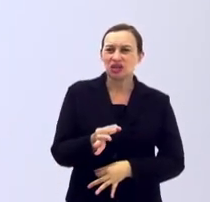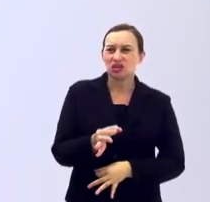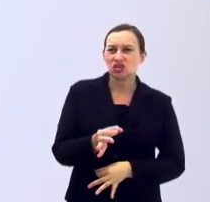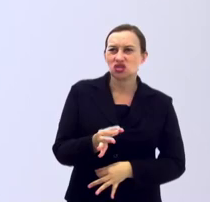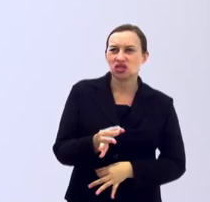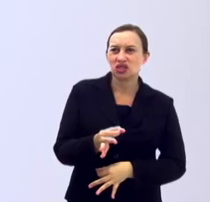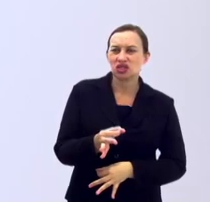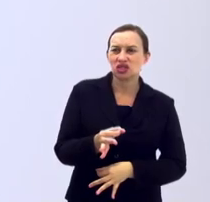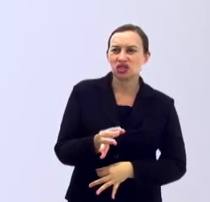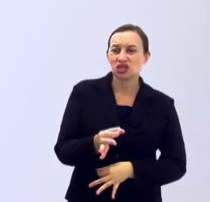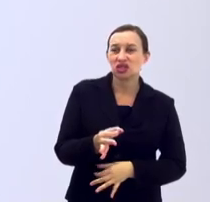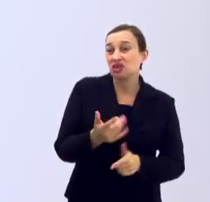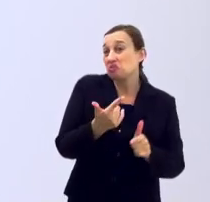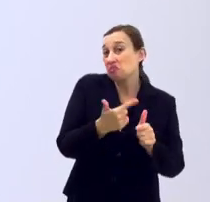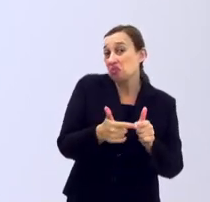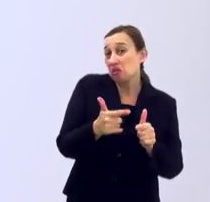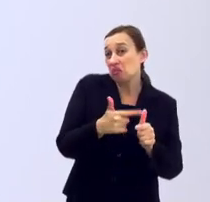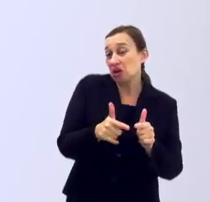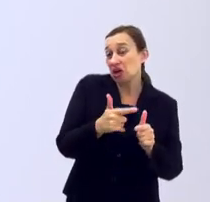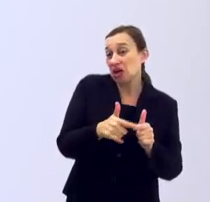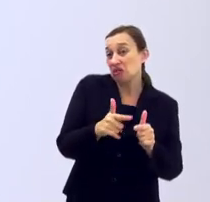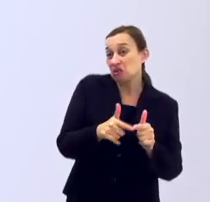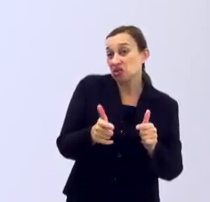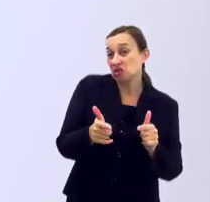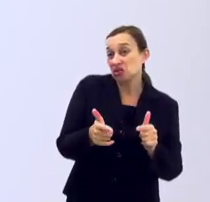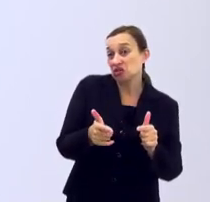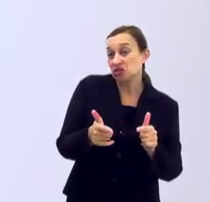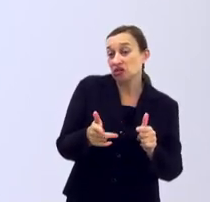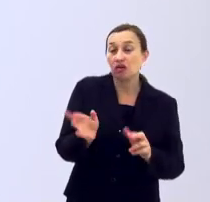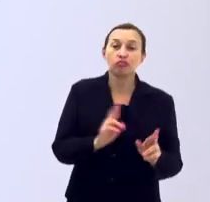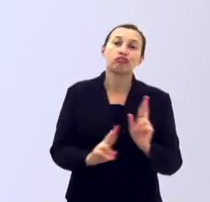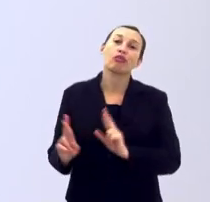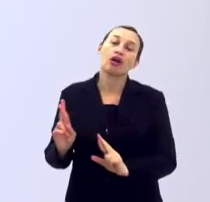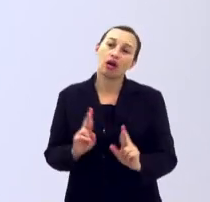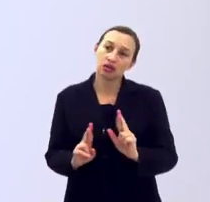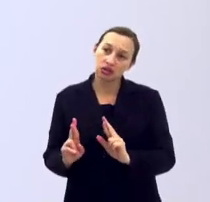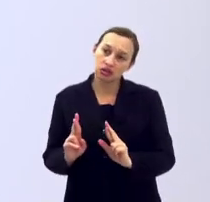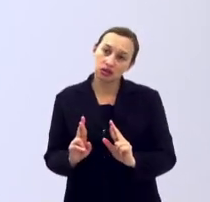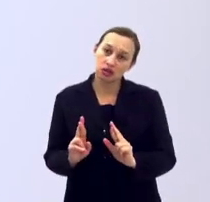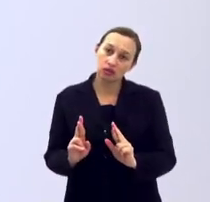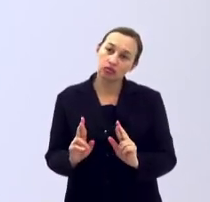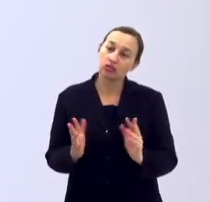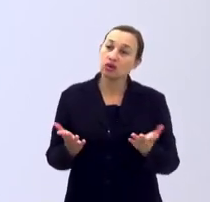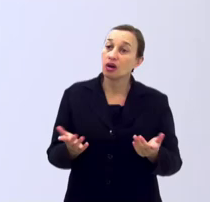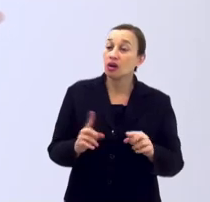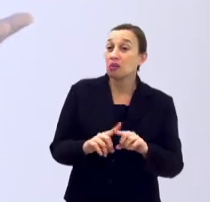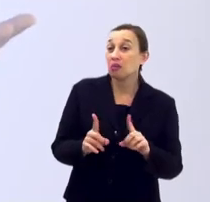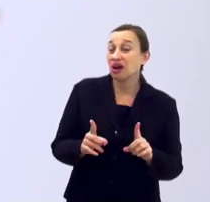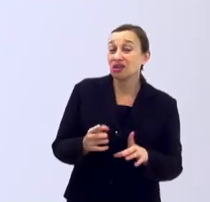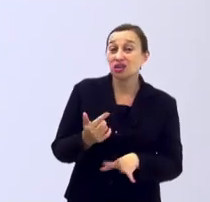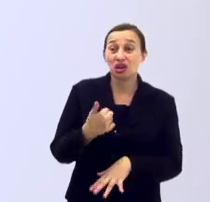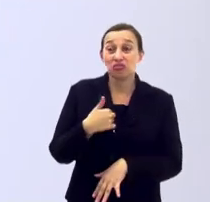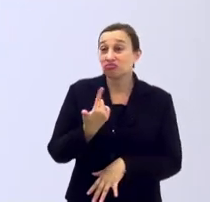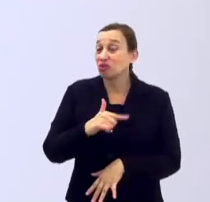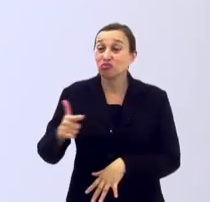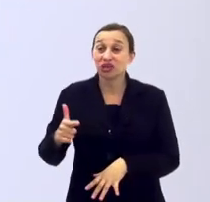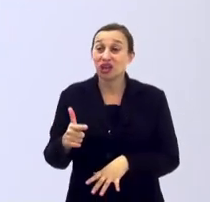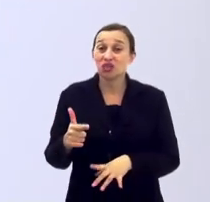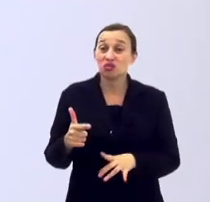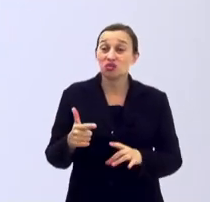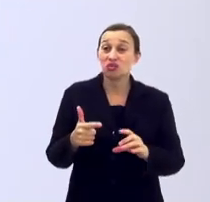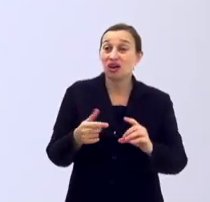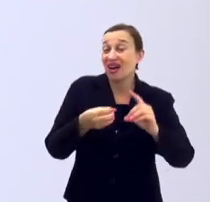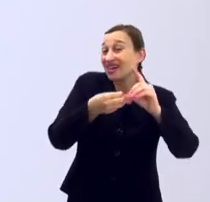tinha seus problemas de relacionamento quando jovem, mas eu não tenho aqui